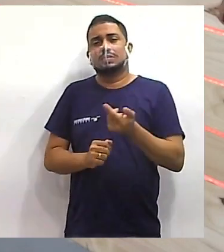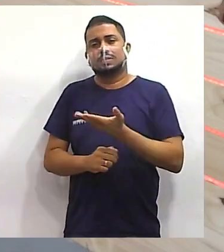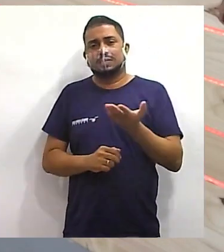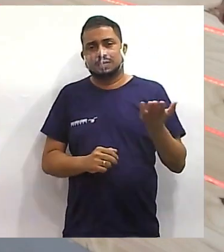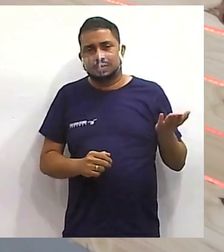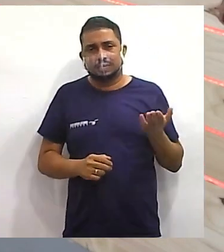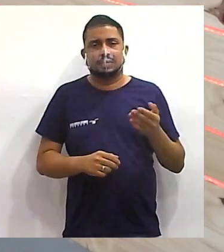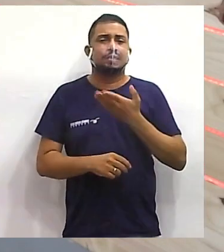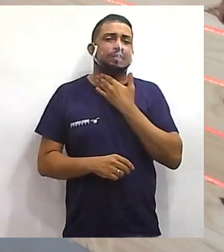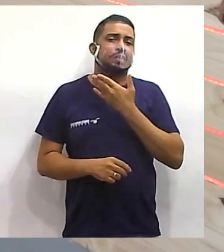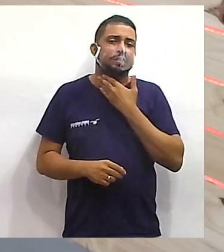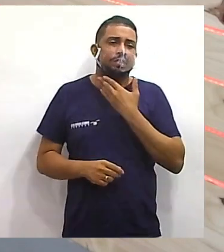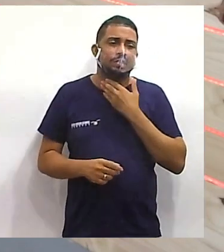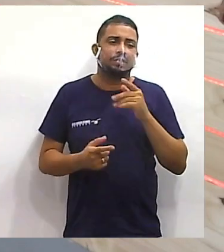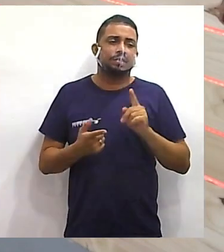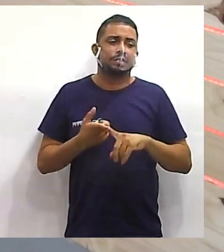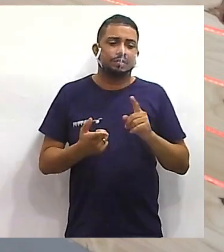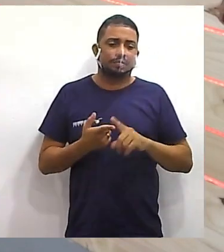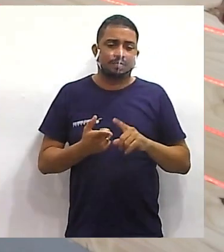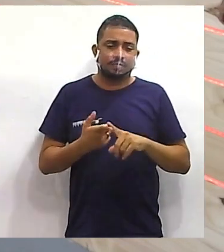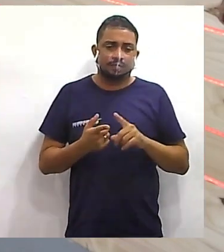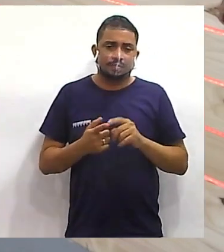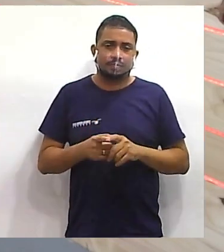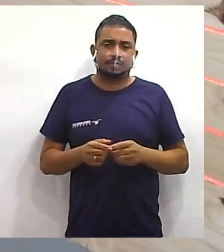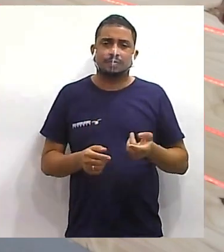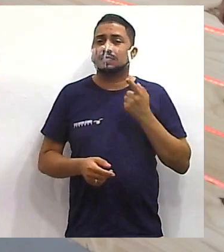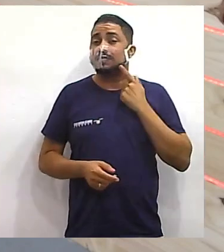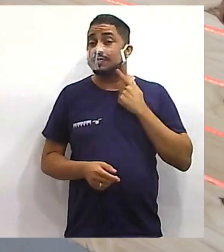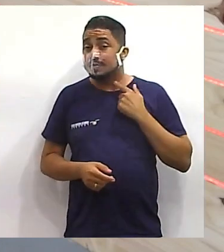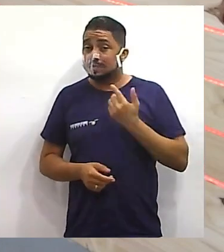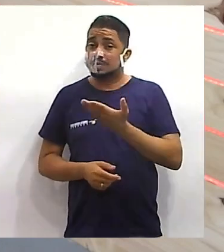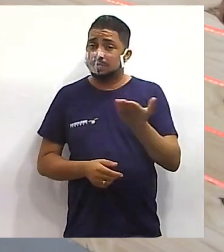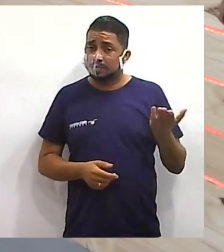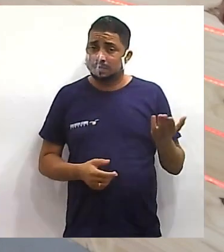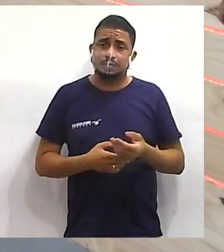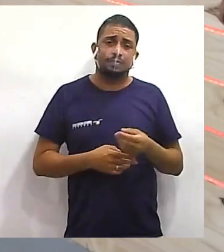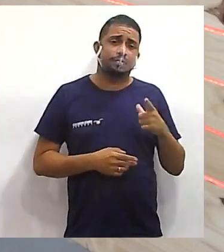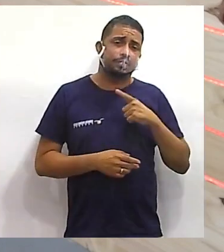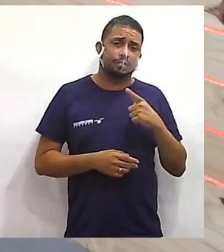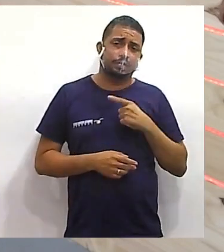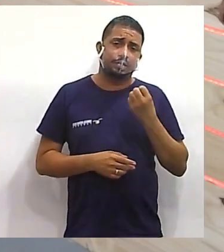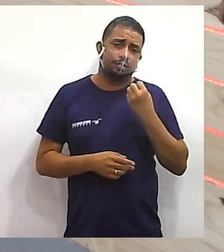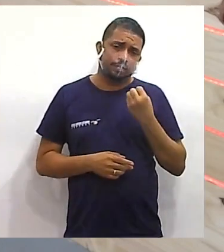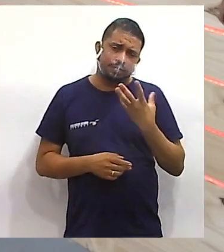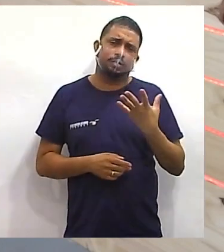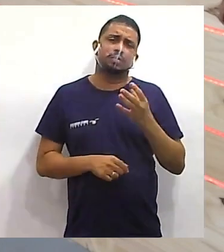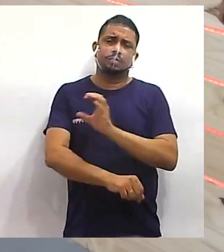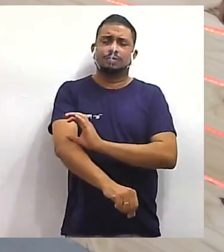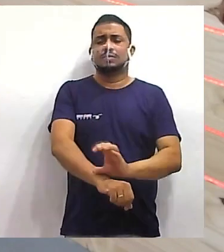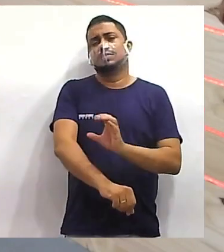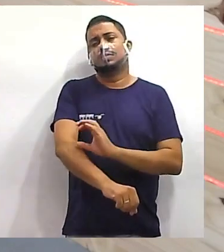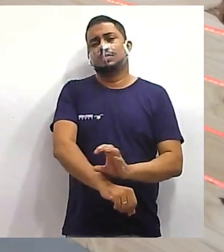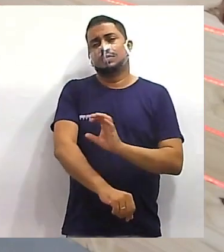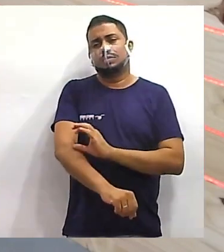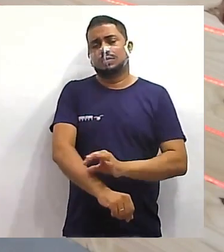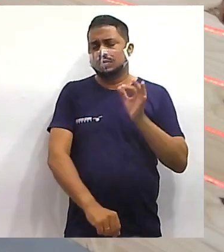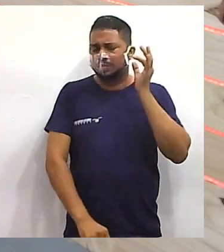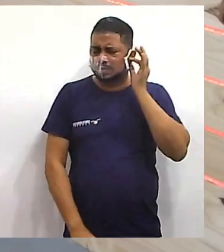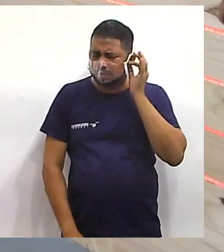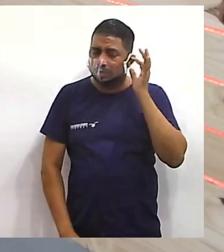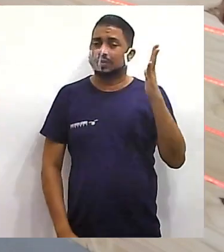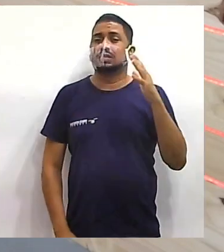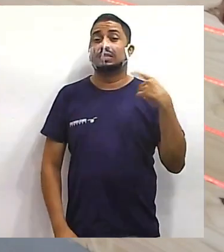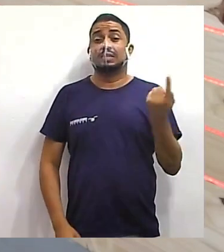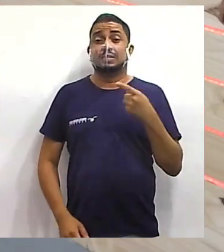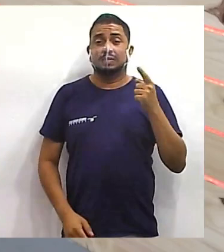aí no chat. E desejar que vocês tenham um ótimo curso, sabe? Que vocês... E nós vamos nos